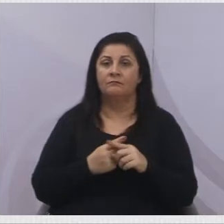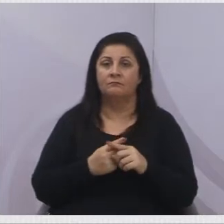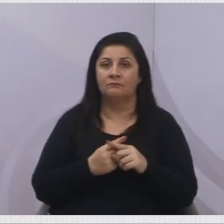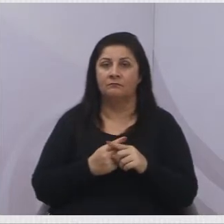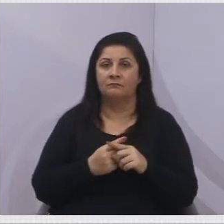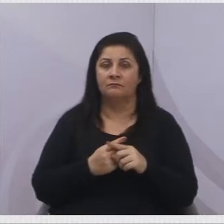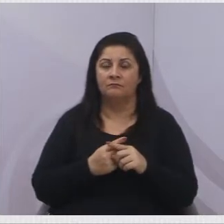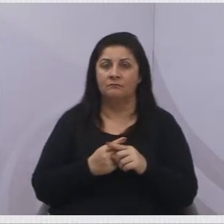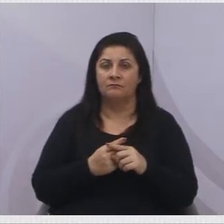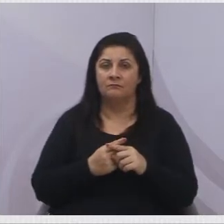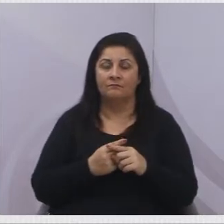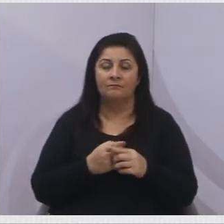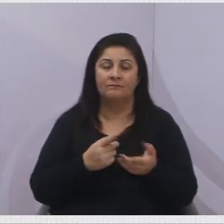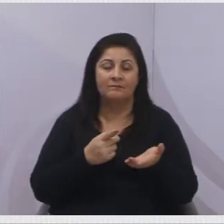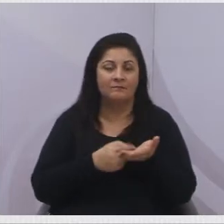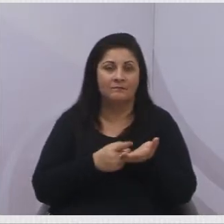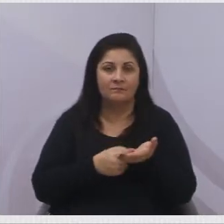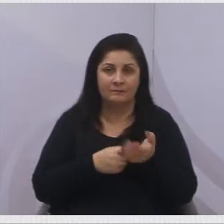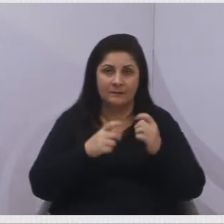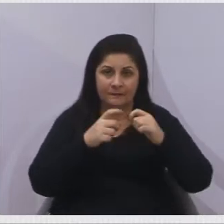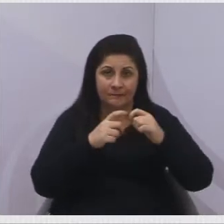de consultas era